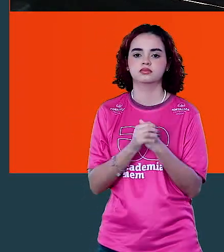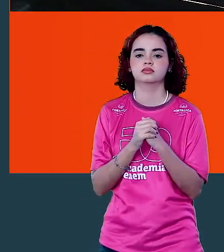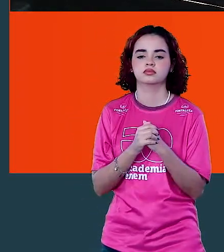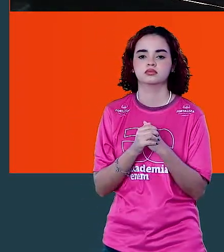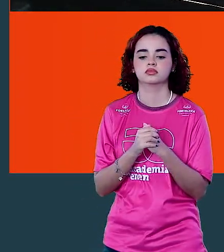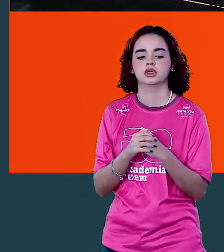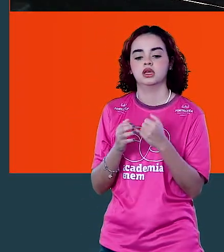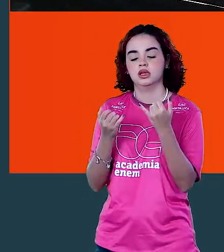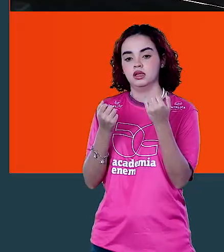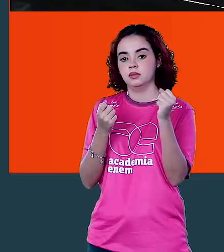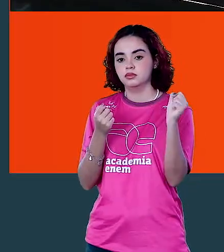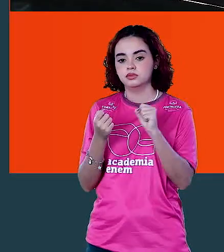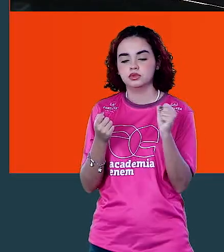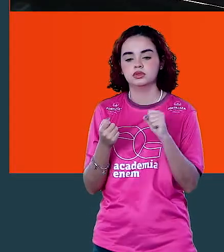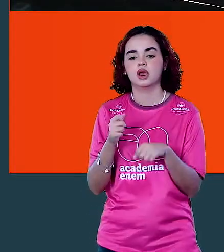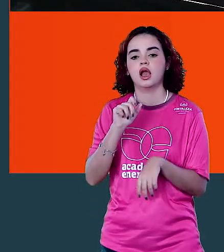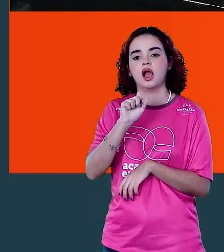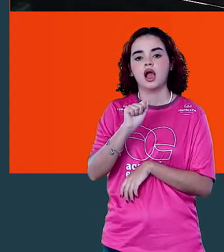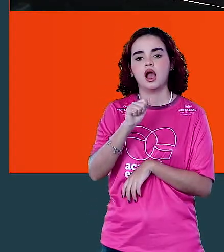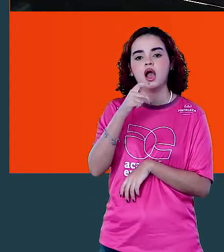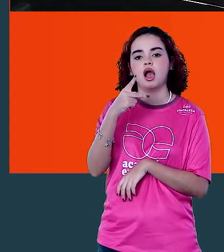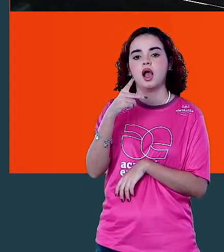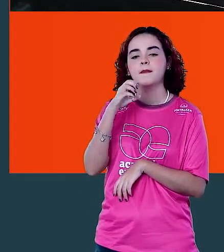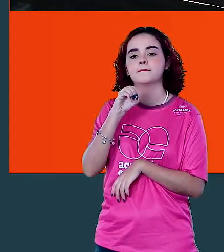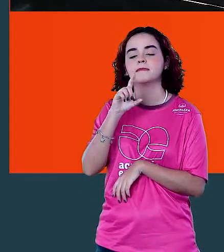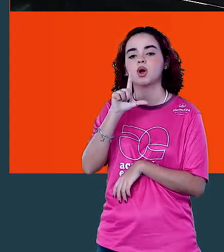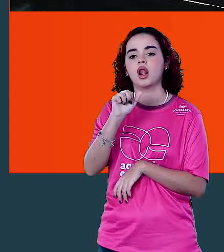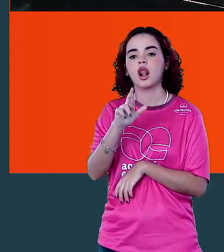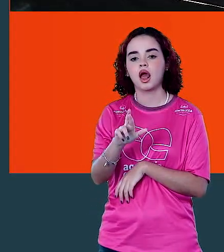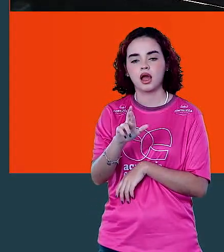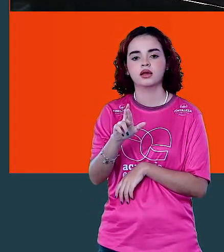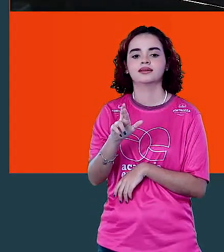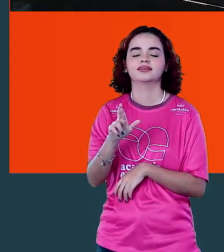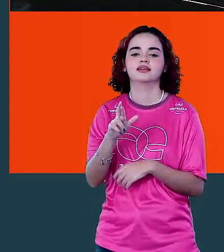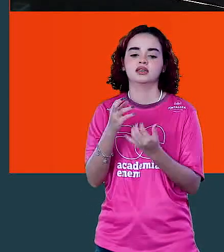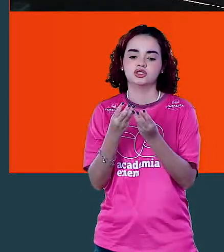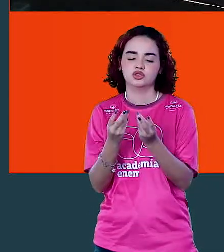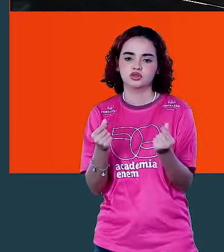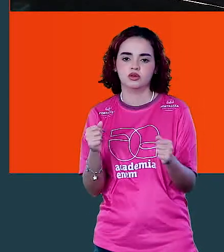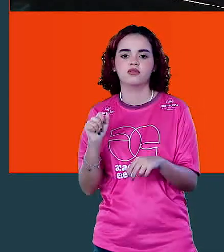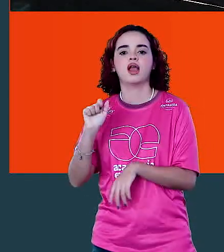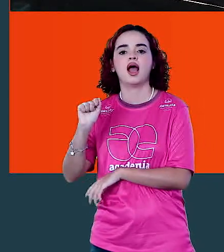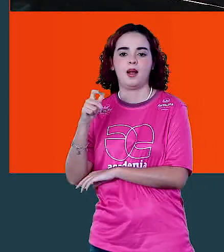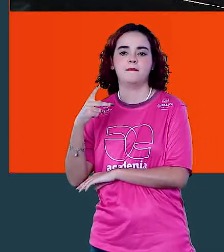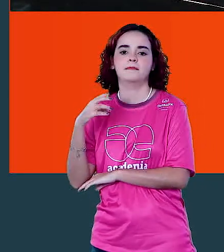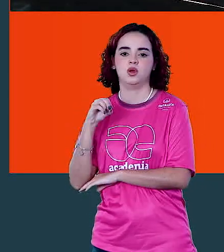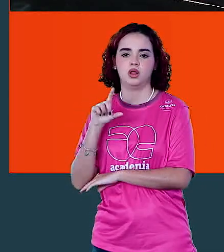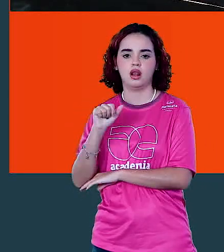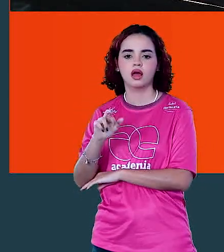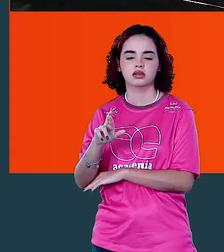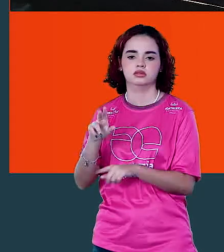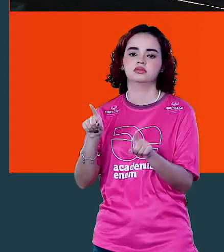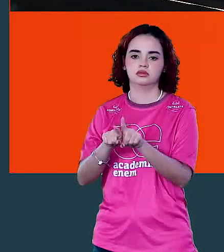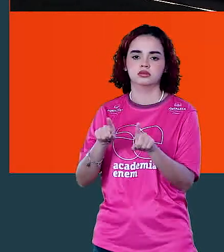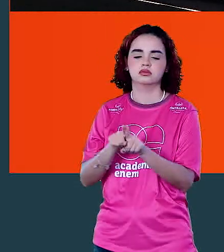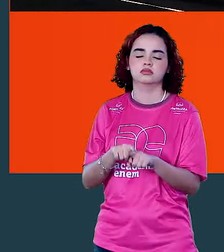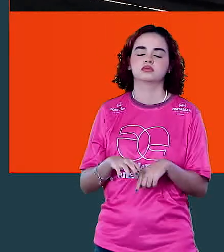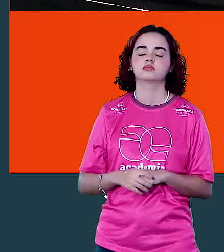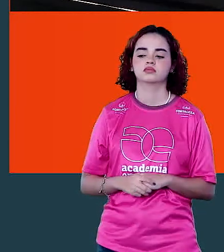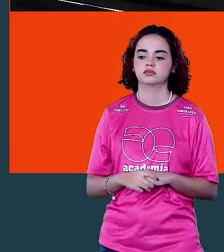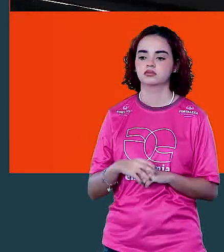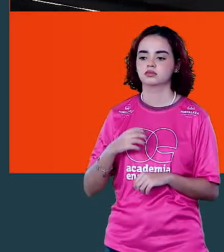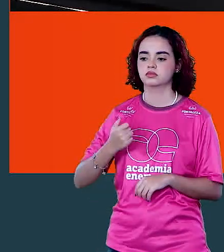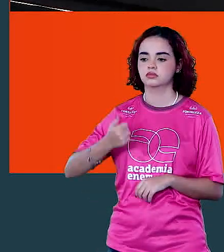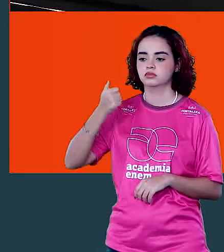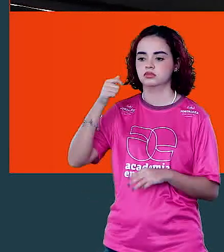Moléculas apolares se dissolvem em moléculas apolares. Vamos lá. Primeira questão. Peguem